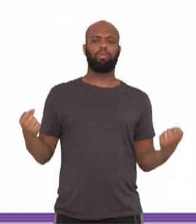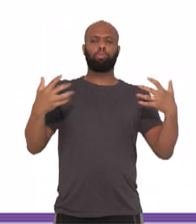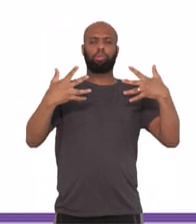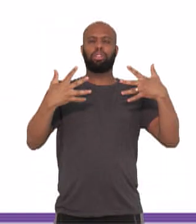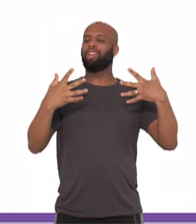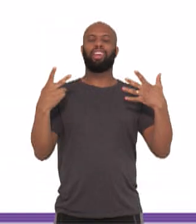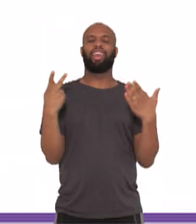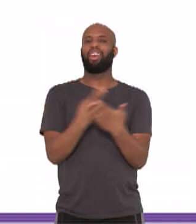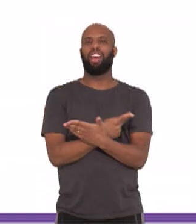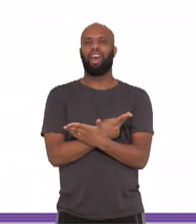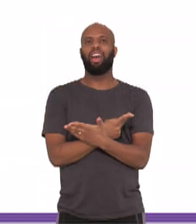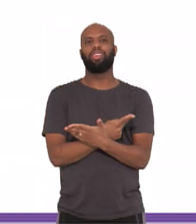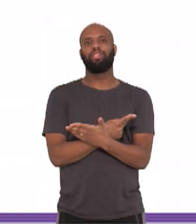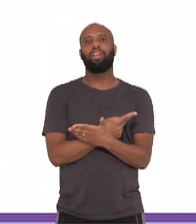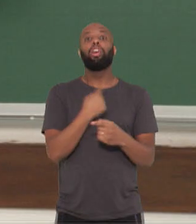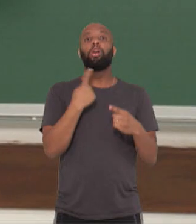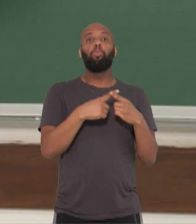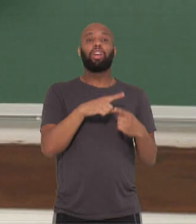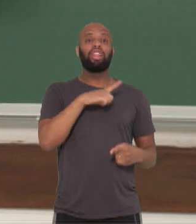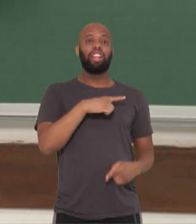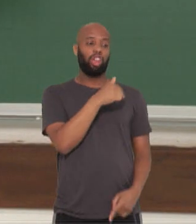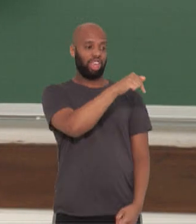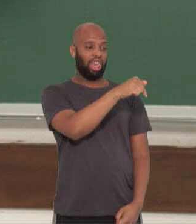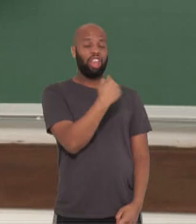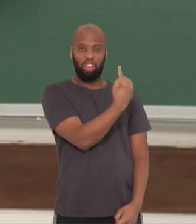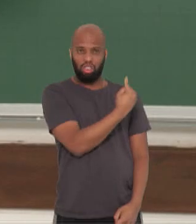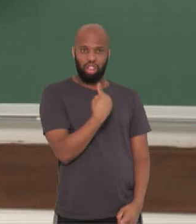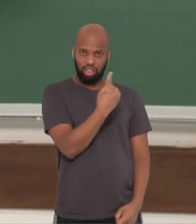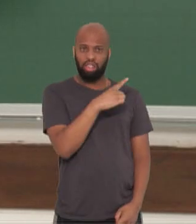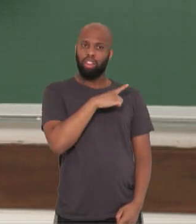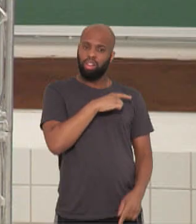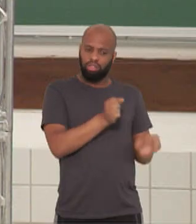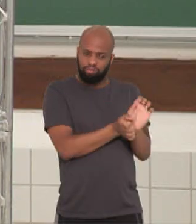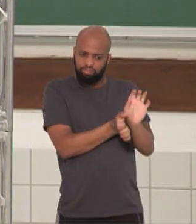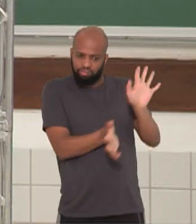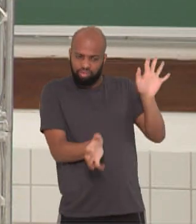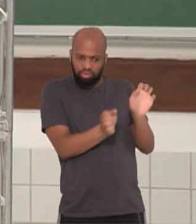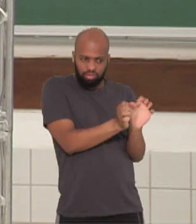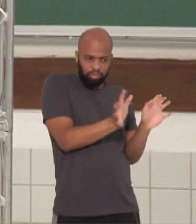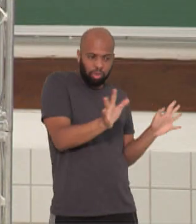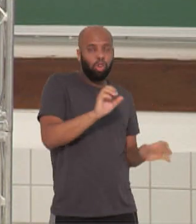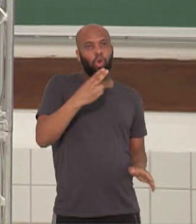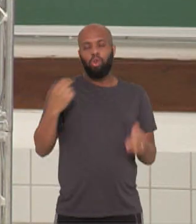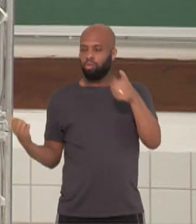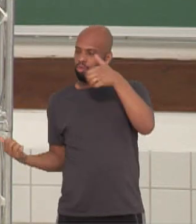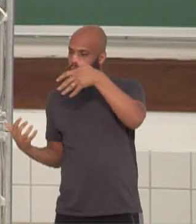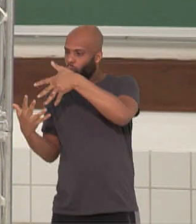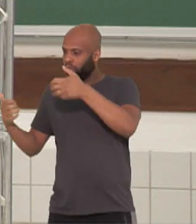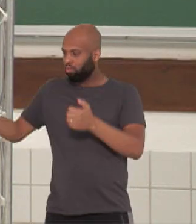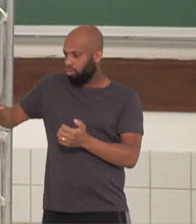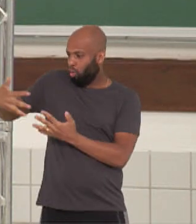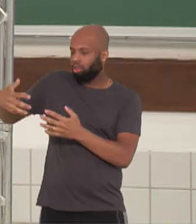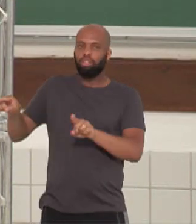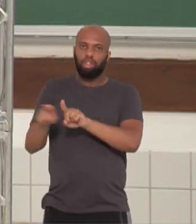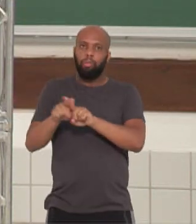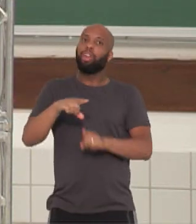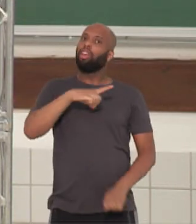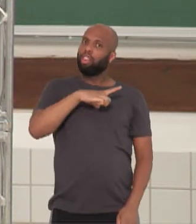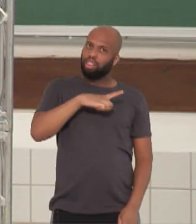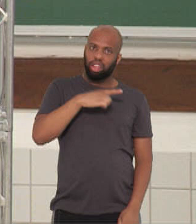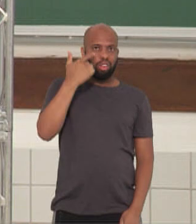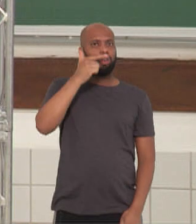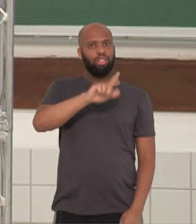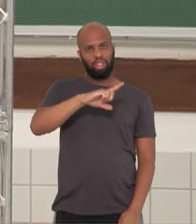Errado. Uma carga sozinha, essa mesma carga, essa carga única, ela